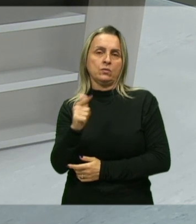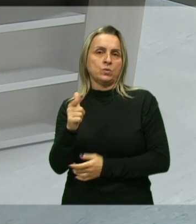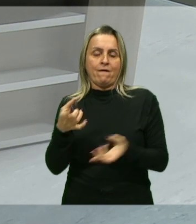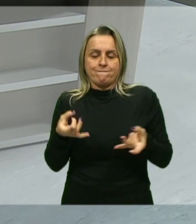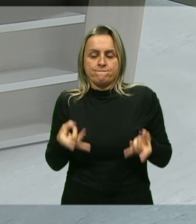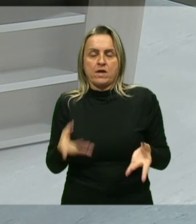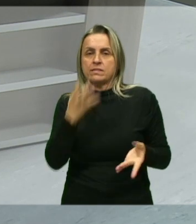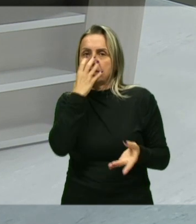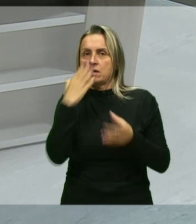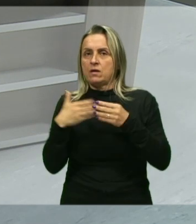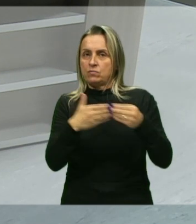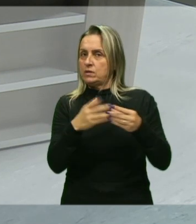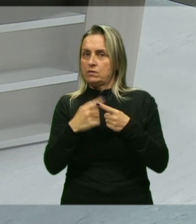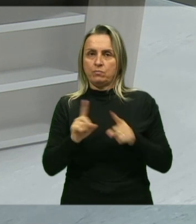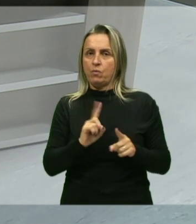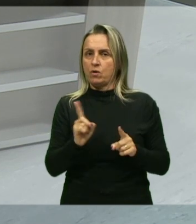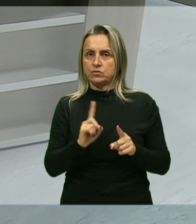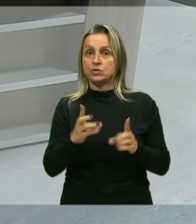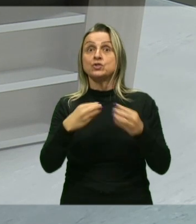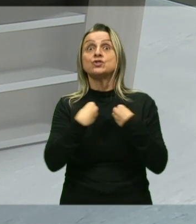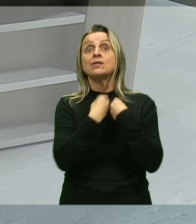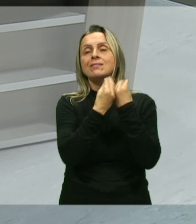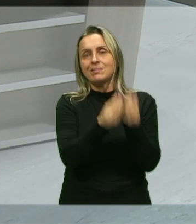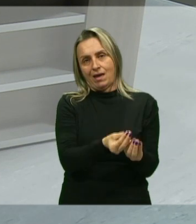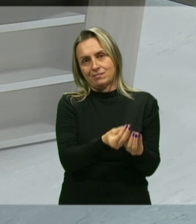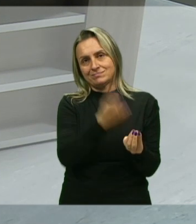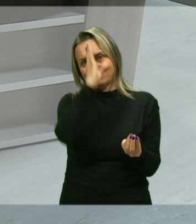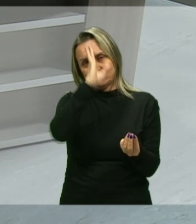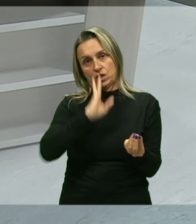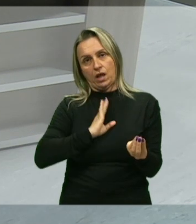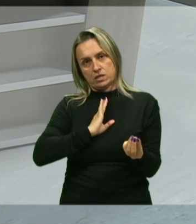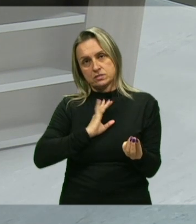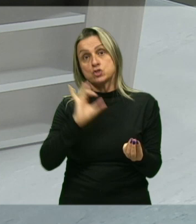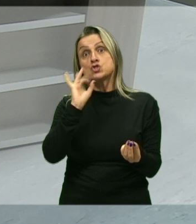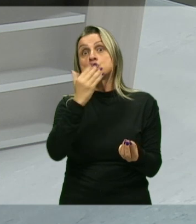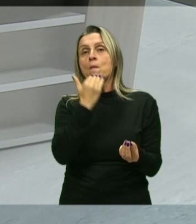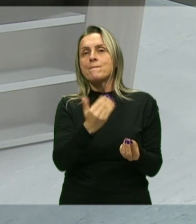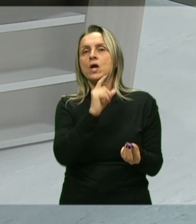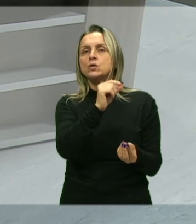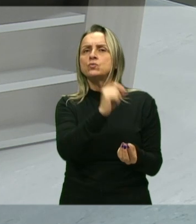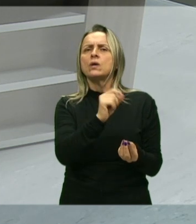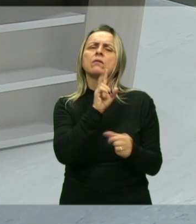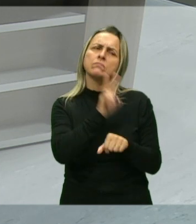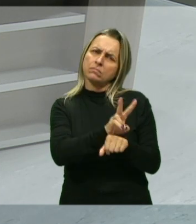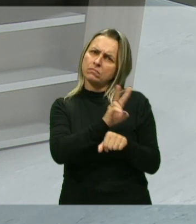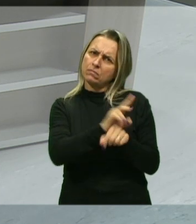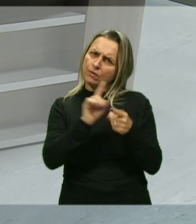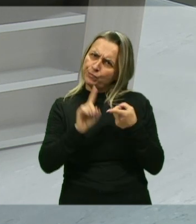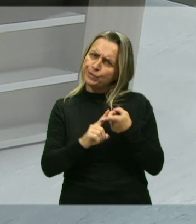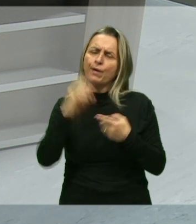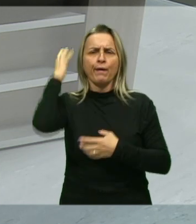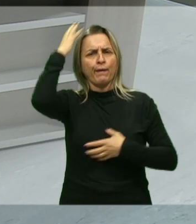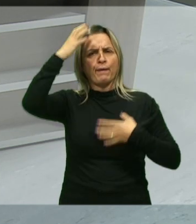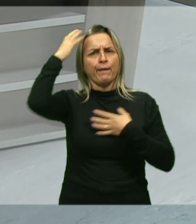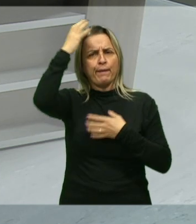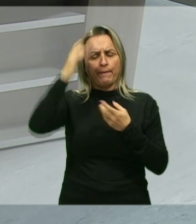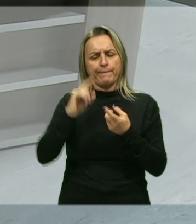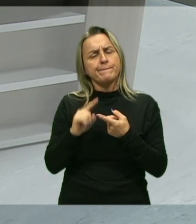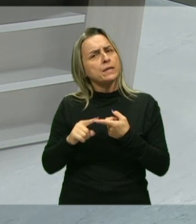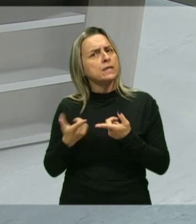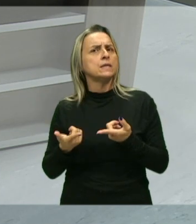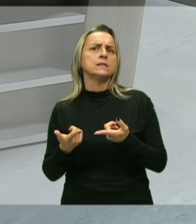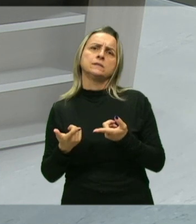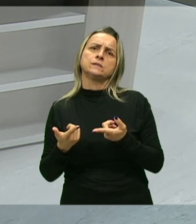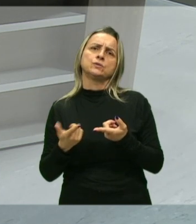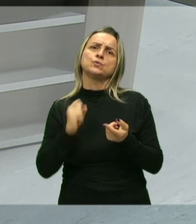A gente entrega o cachorro sem custo nenhum para a pessoa. A única coisa que a gente pede é a manutenção desse cão, né? Então, a questão do banho, se não ganhar